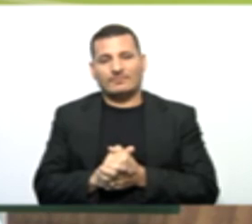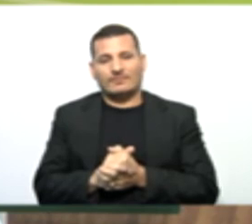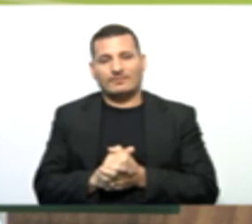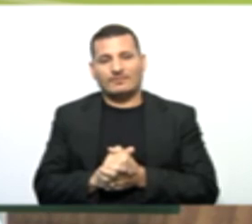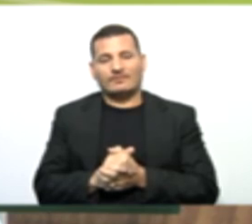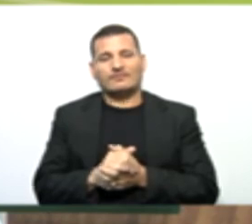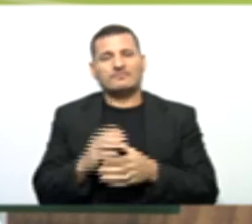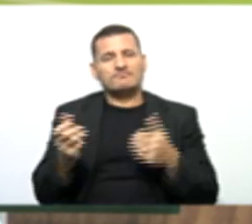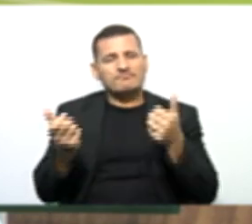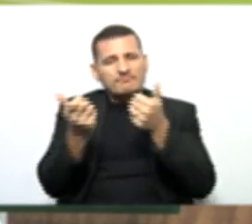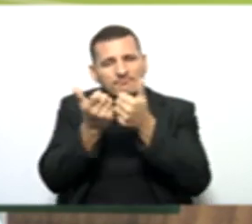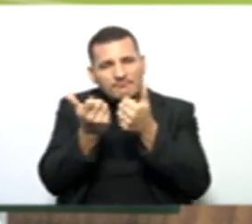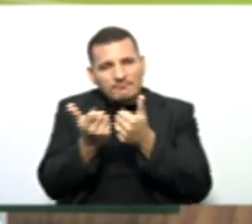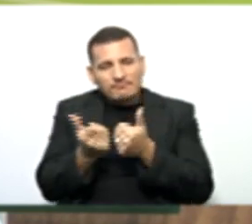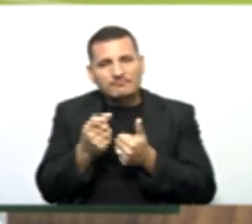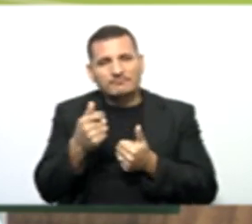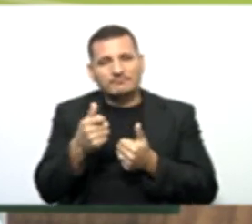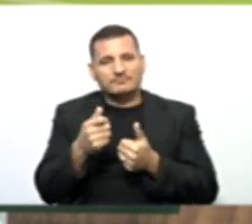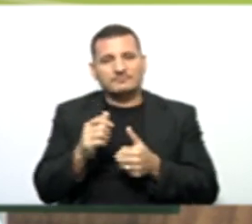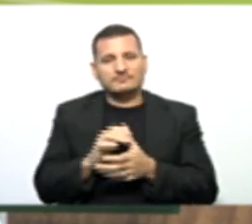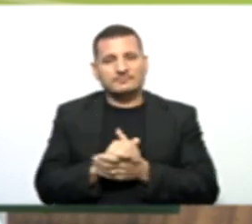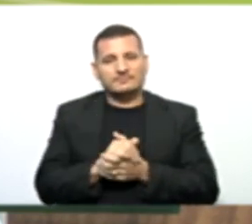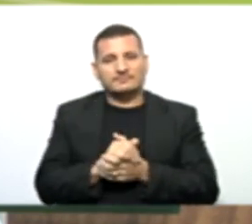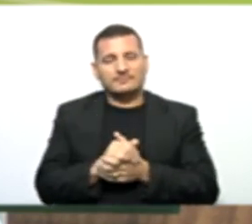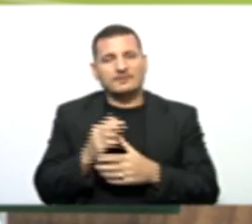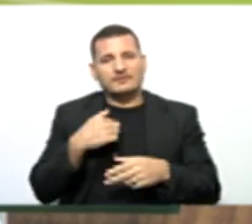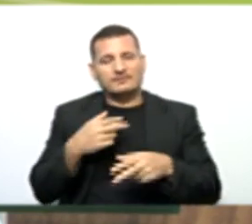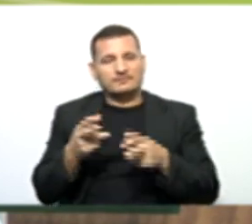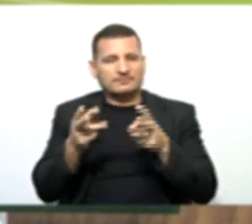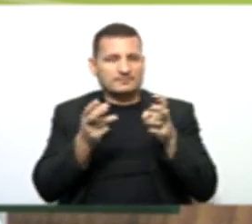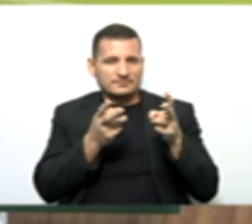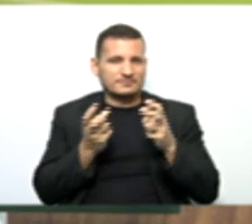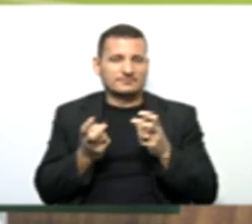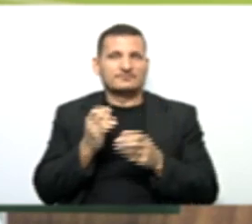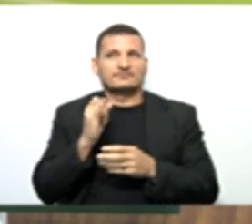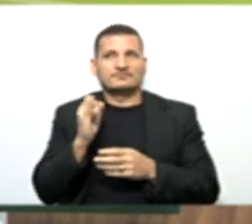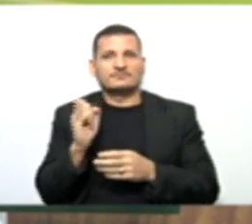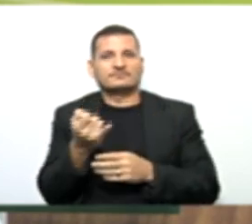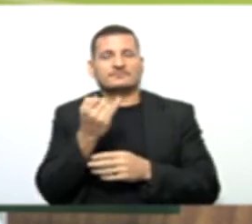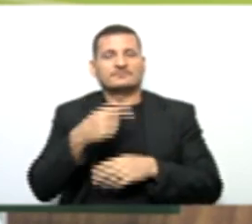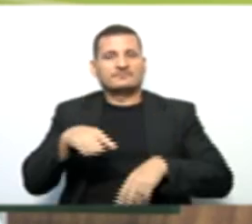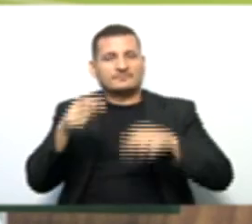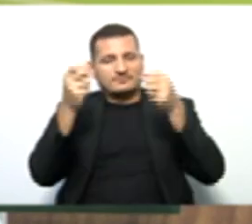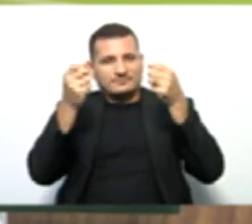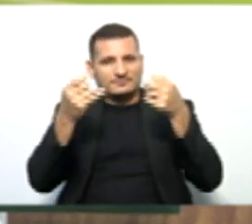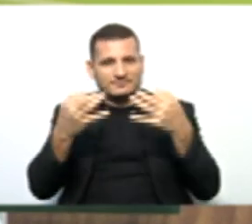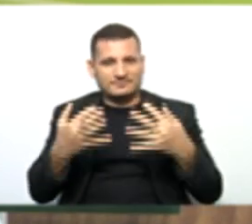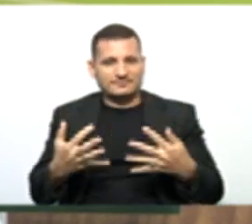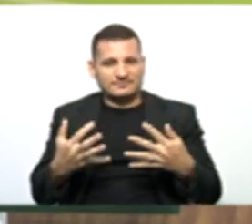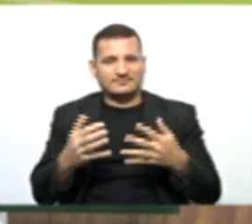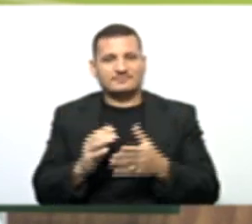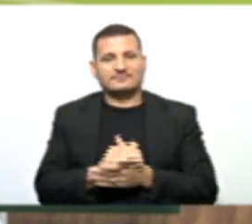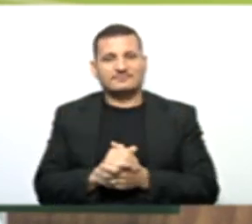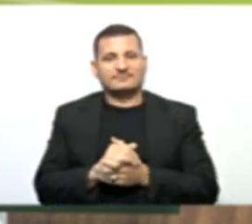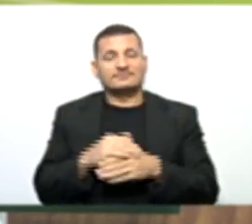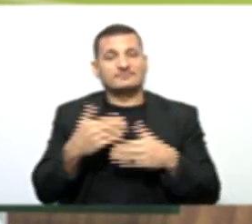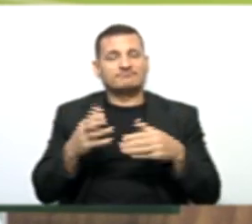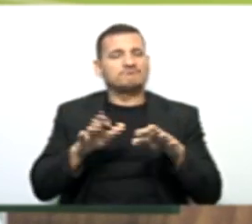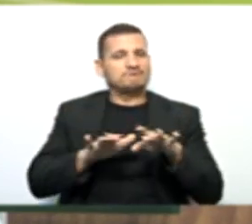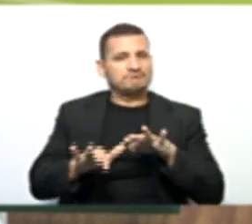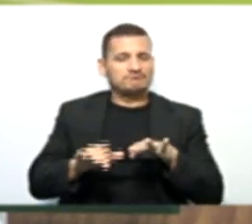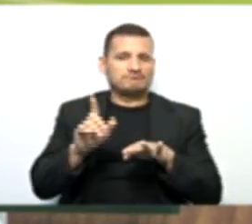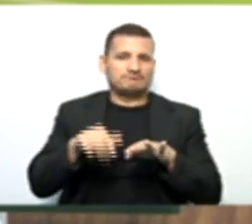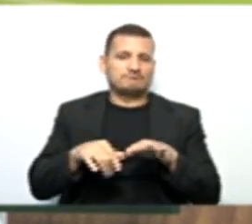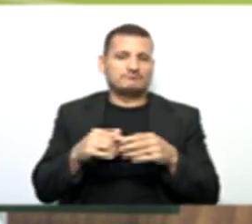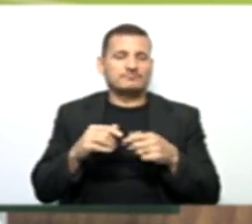Muito próximas, então eu percebi que foi proveitosa a explicação e programação é isso